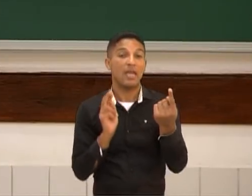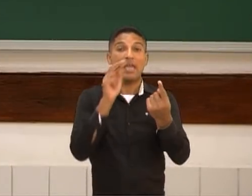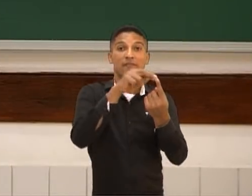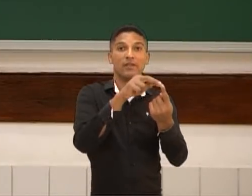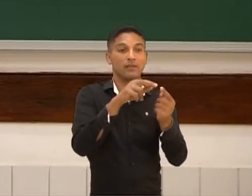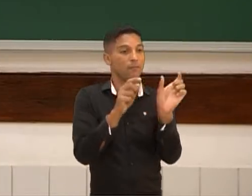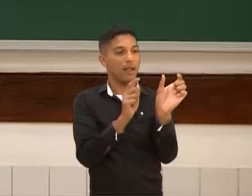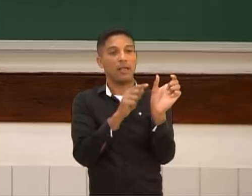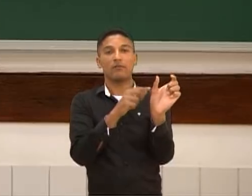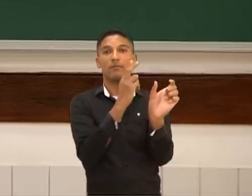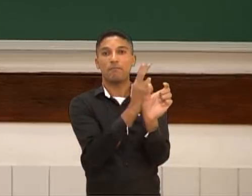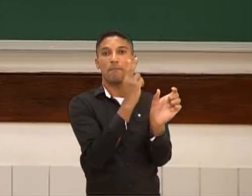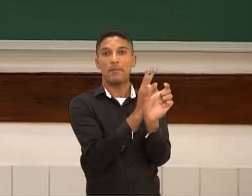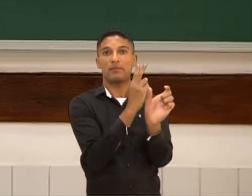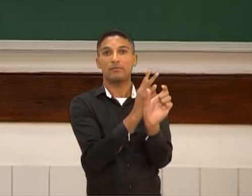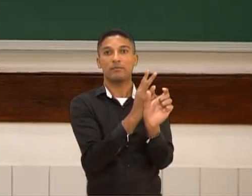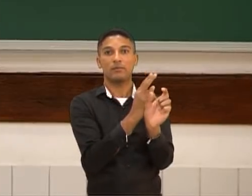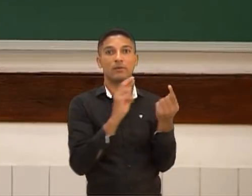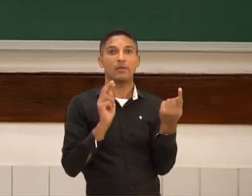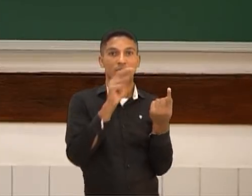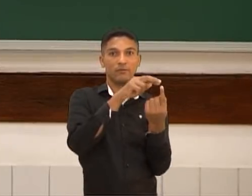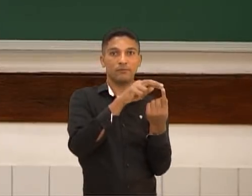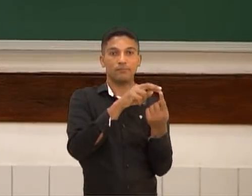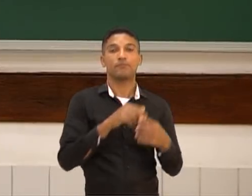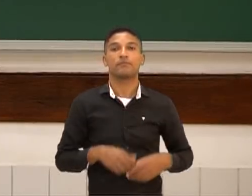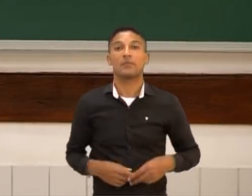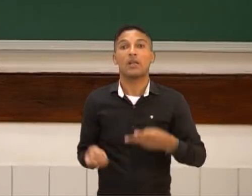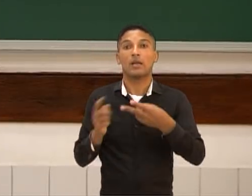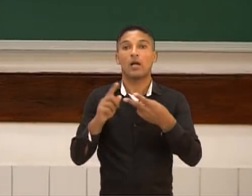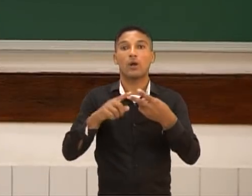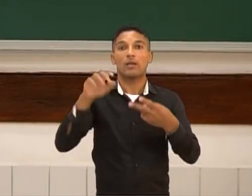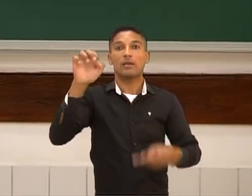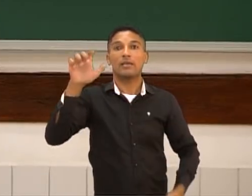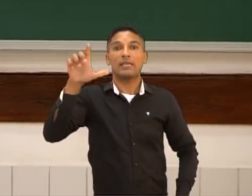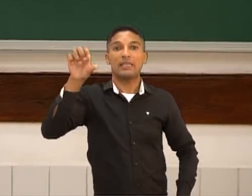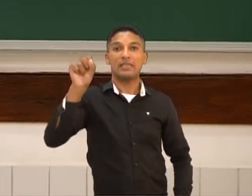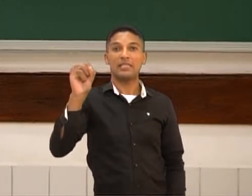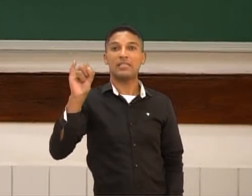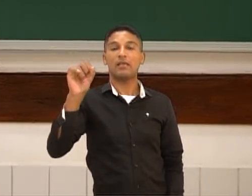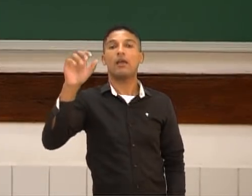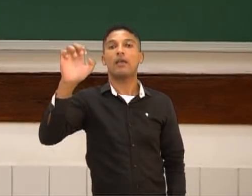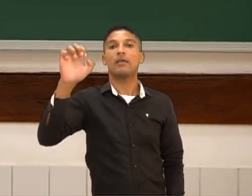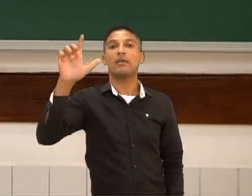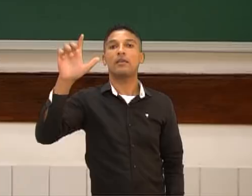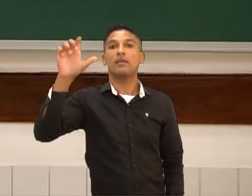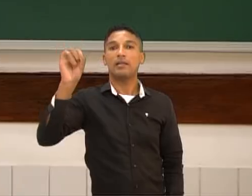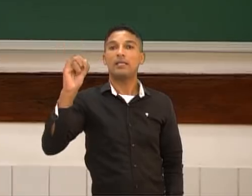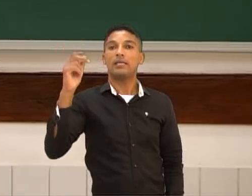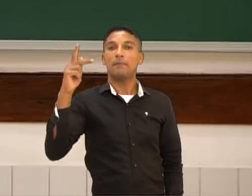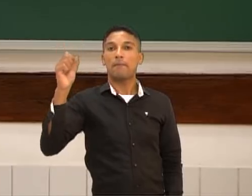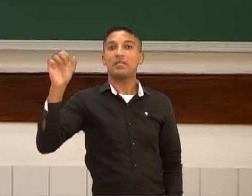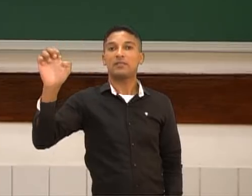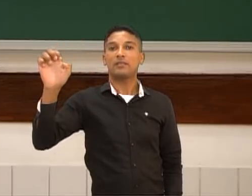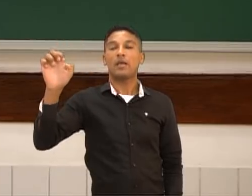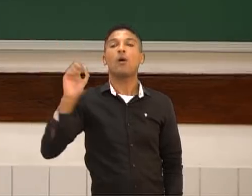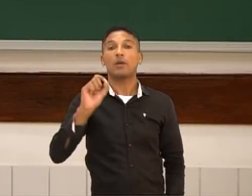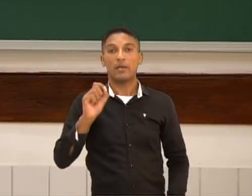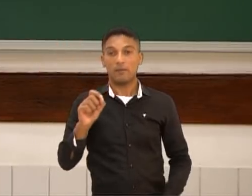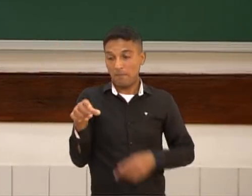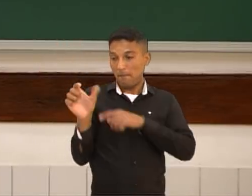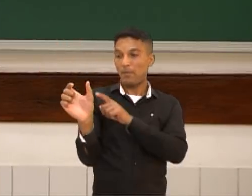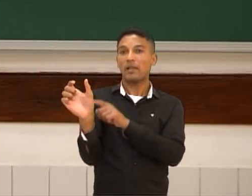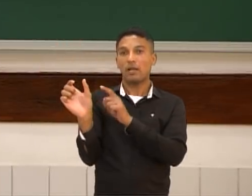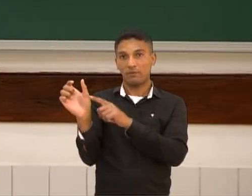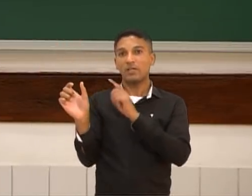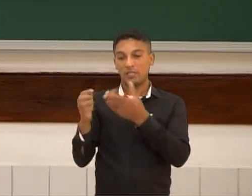isso. E a elipse, eu omito uma palavra ou uma expressão, né, que já foi também mencionada no texto e que o leitor